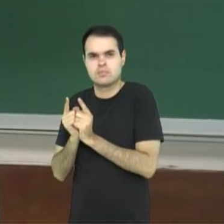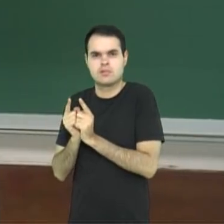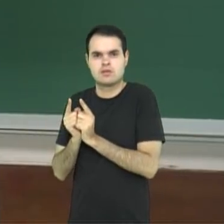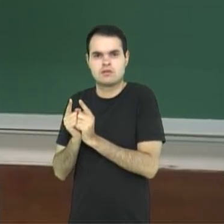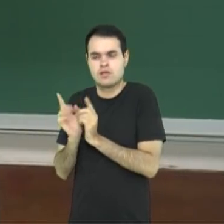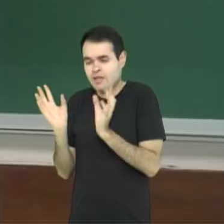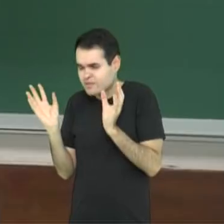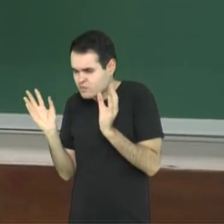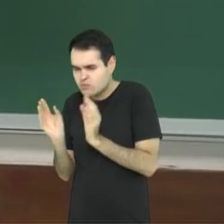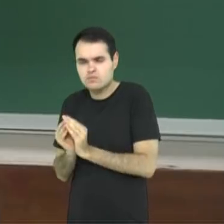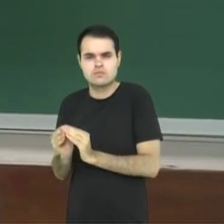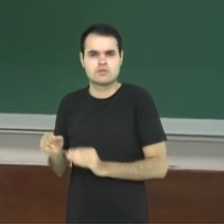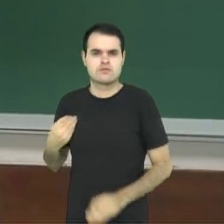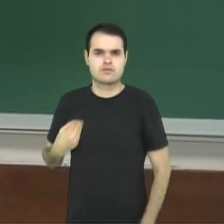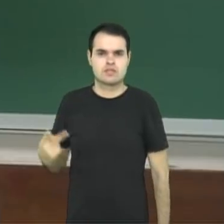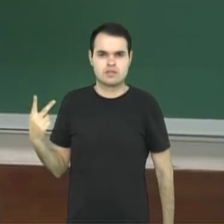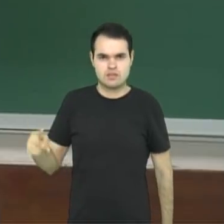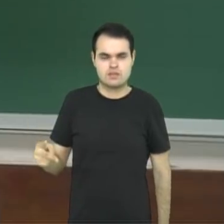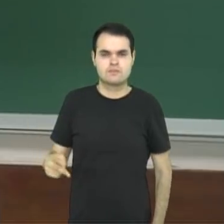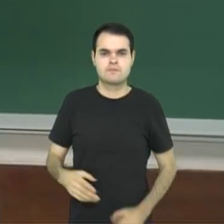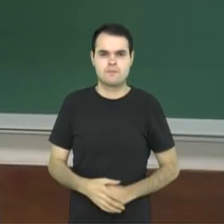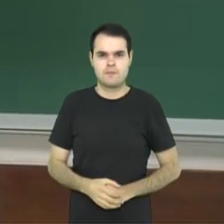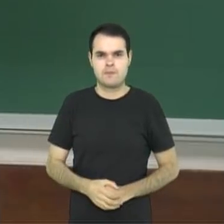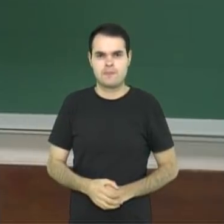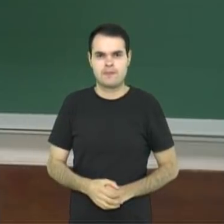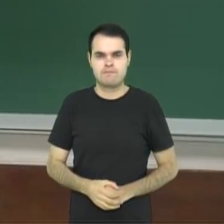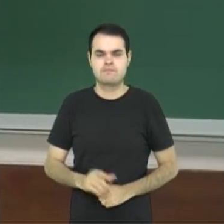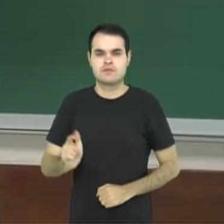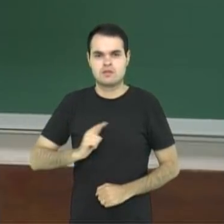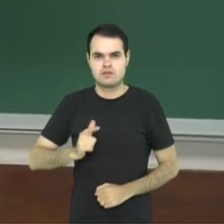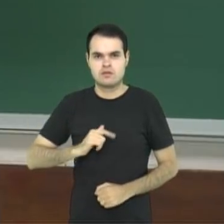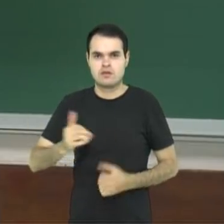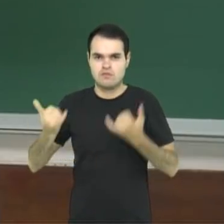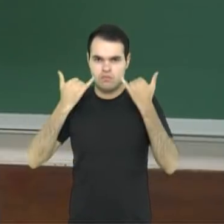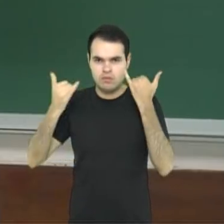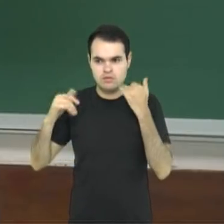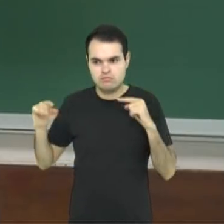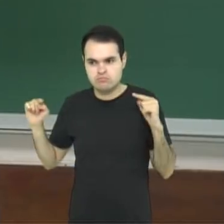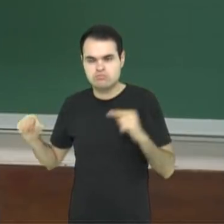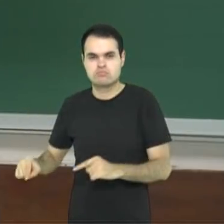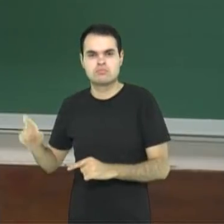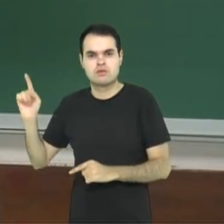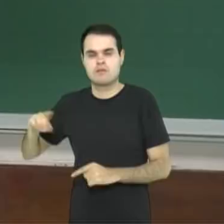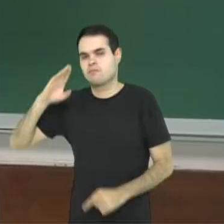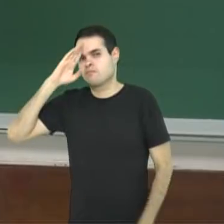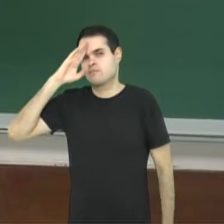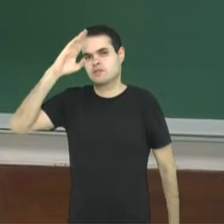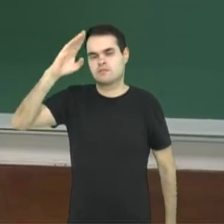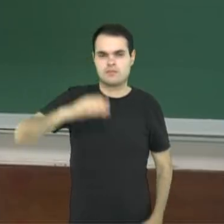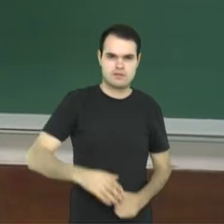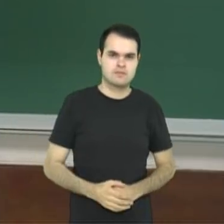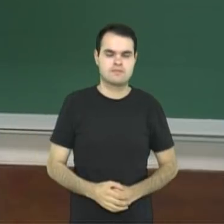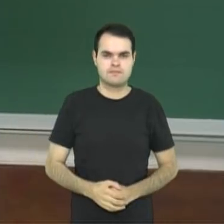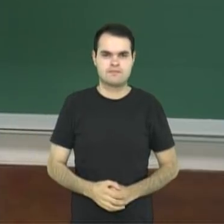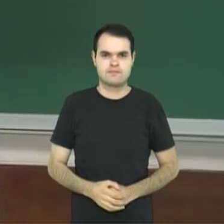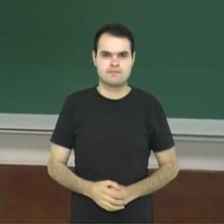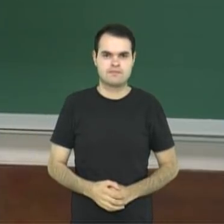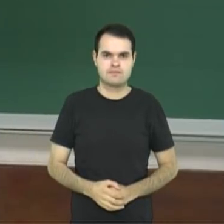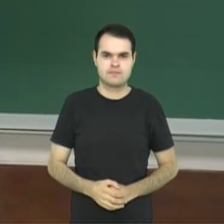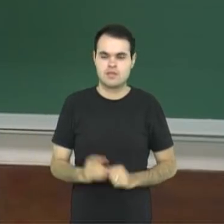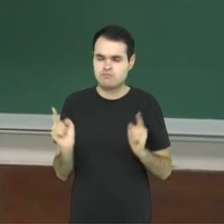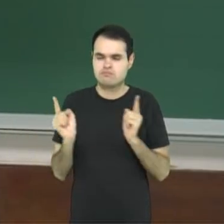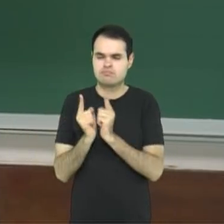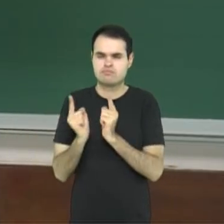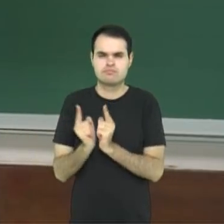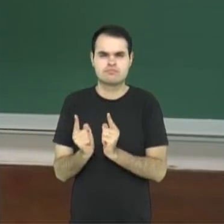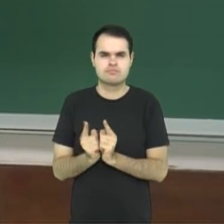bem resumida mesmo, algumas informações que essa pessoa considerou como principais. Então, bem curtinhas